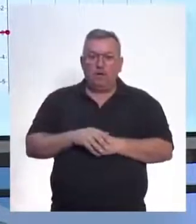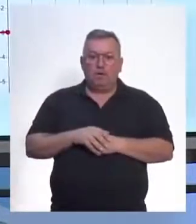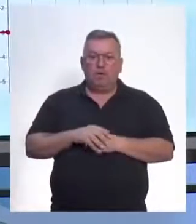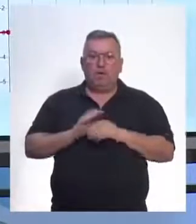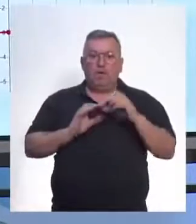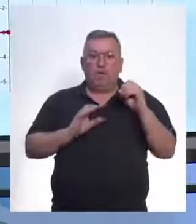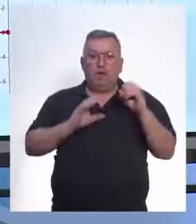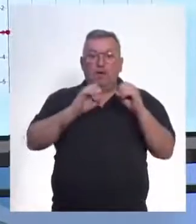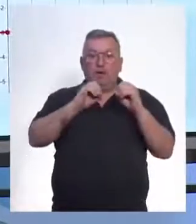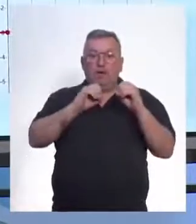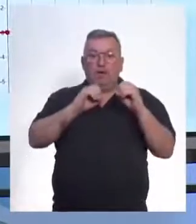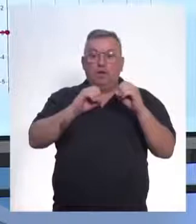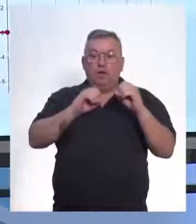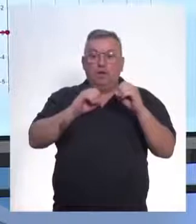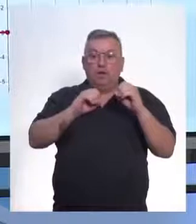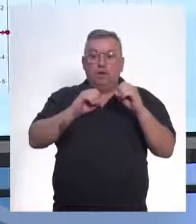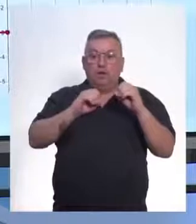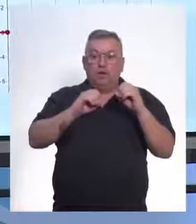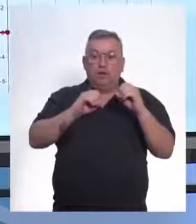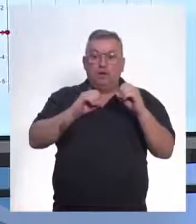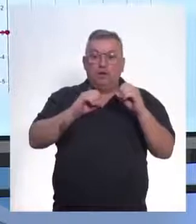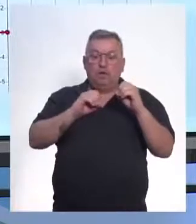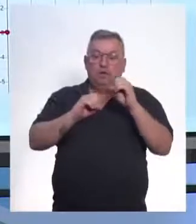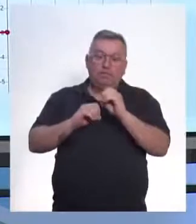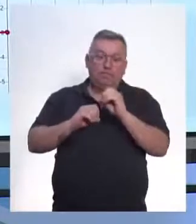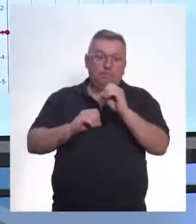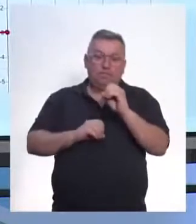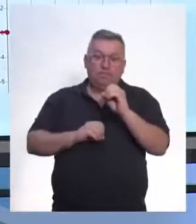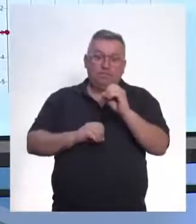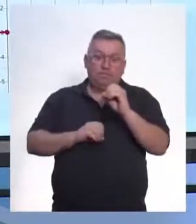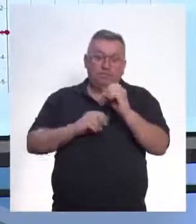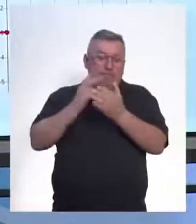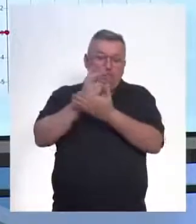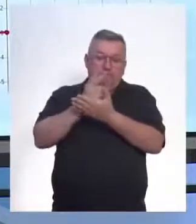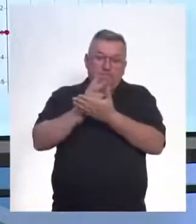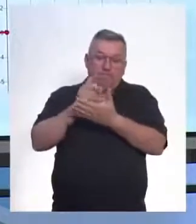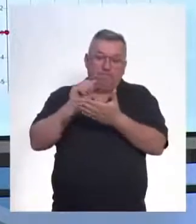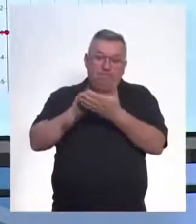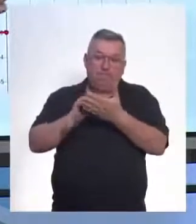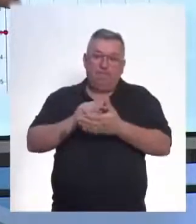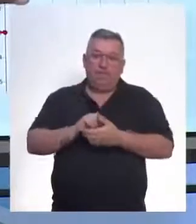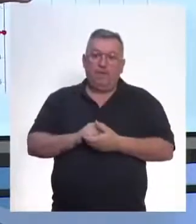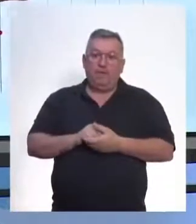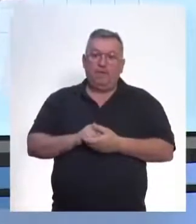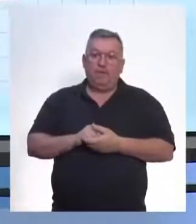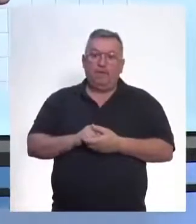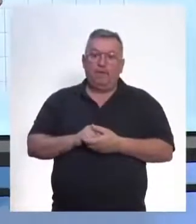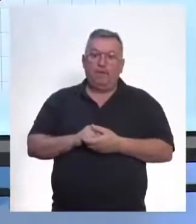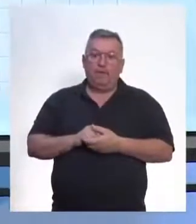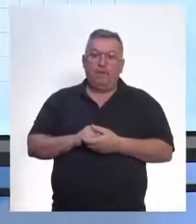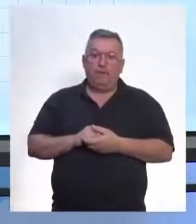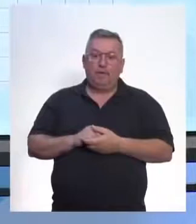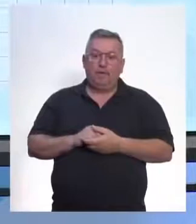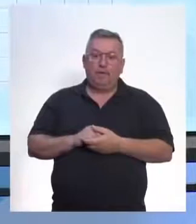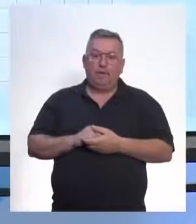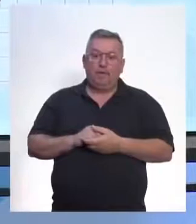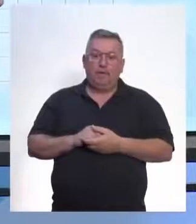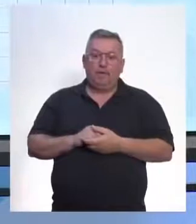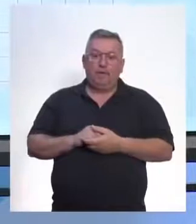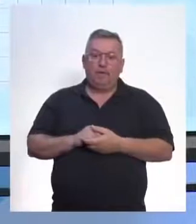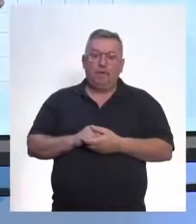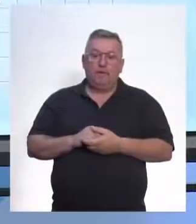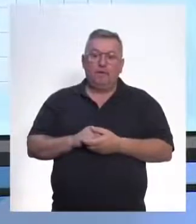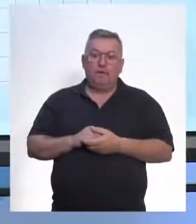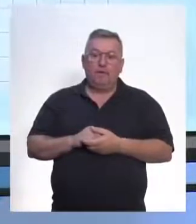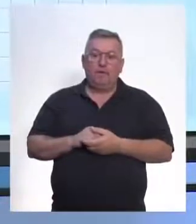0, 0. 0 para x, 0 para y. Então, ele está exatamente